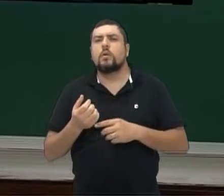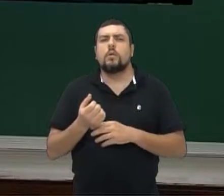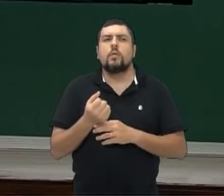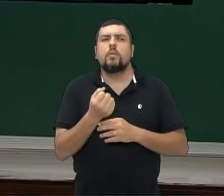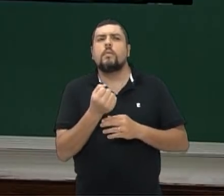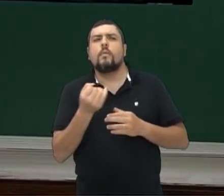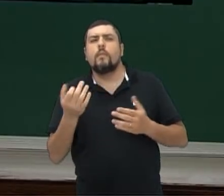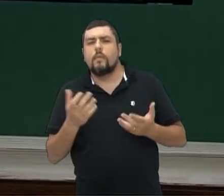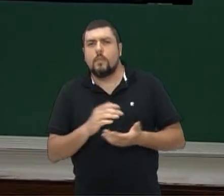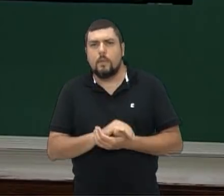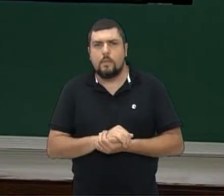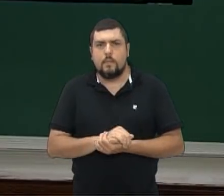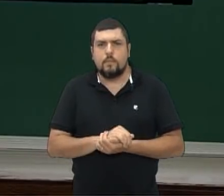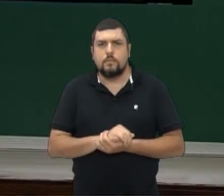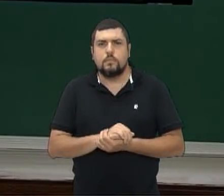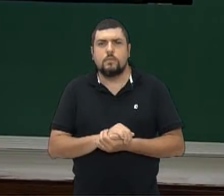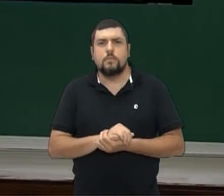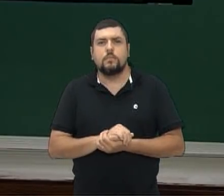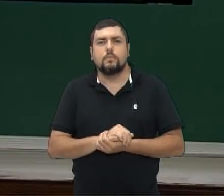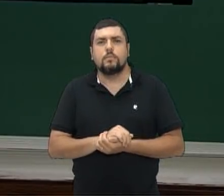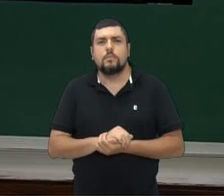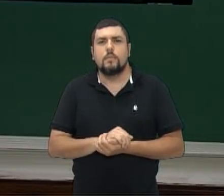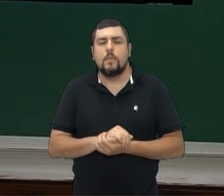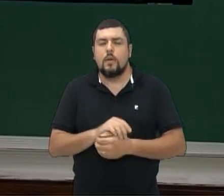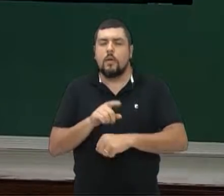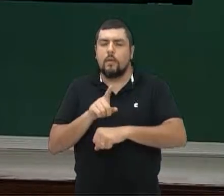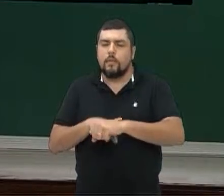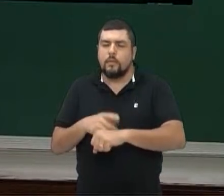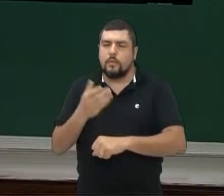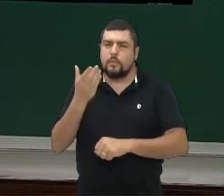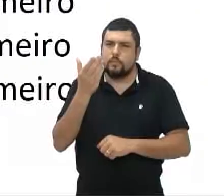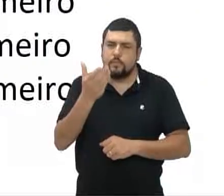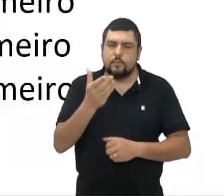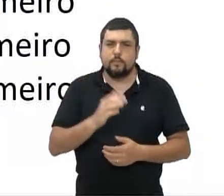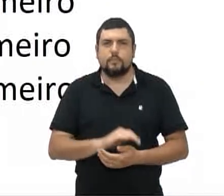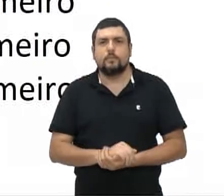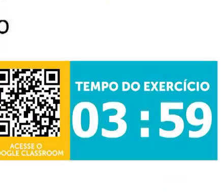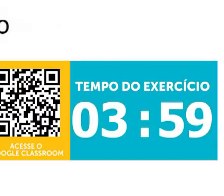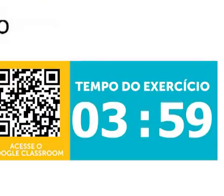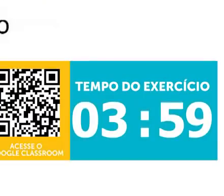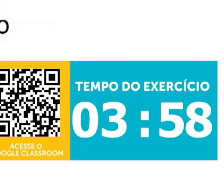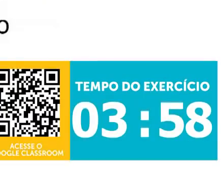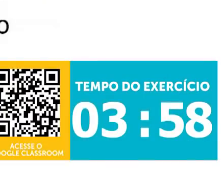área solicitada pelo prefeito. Um tempo para vocês identificarem.